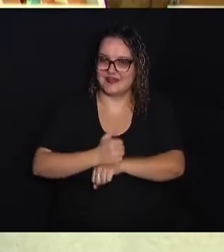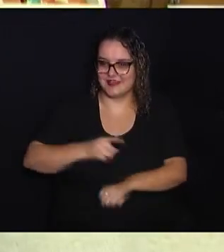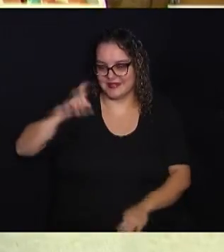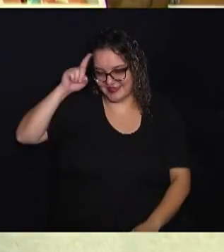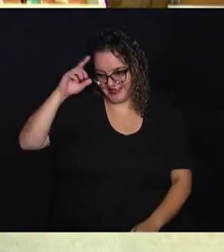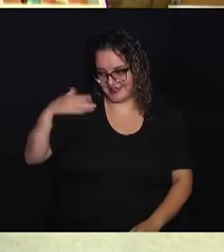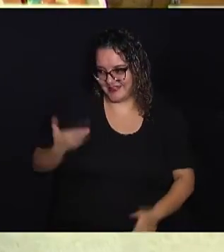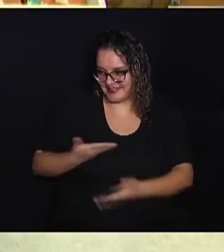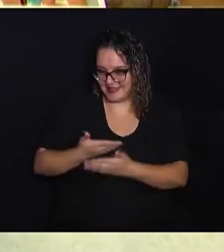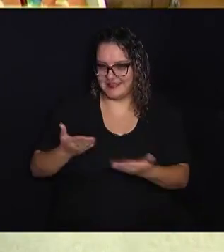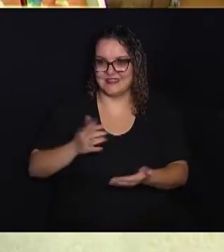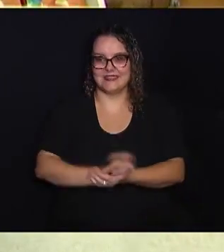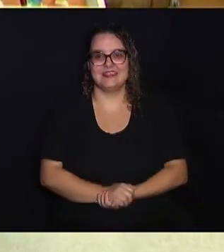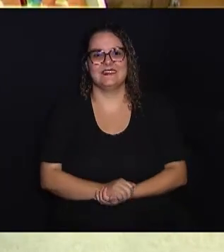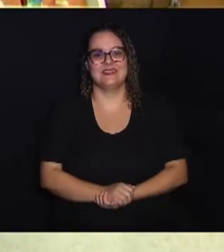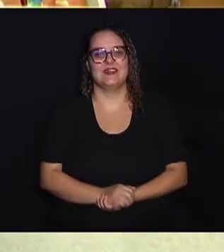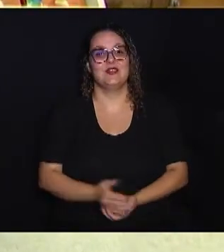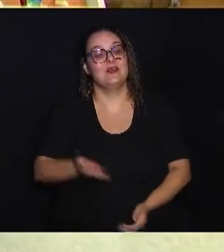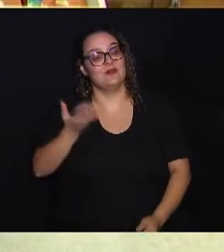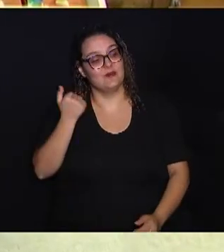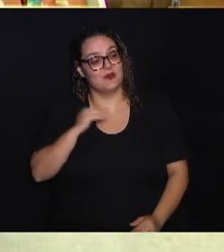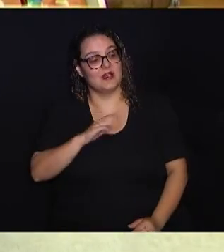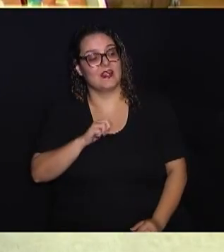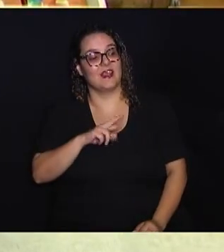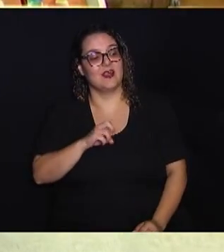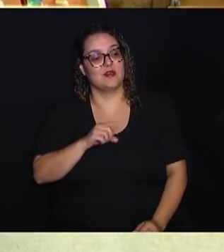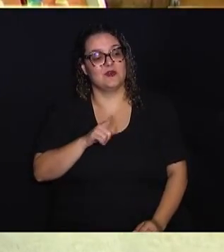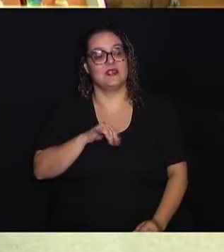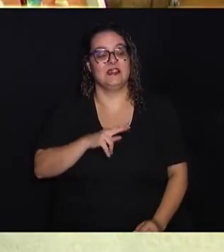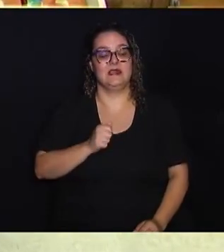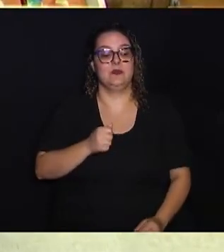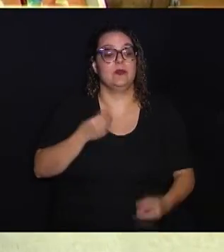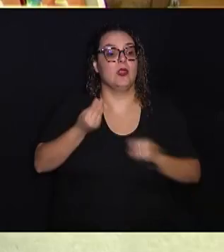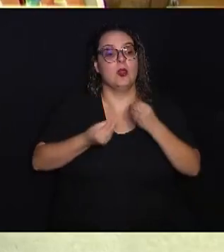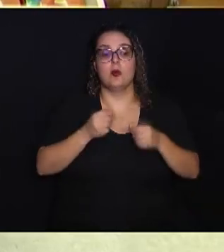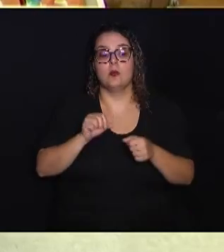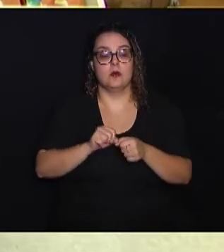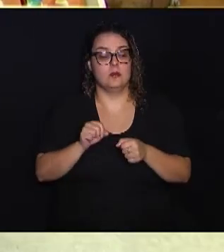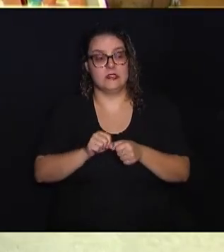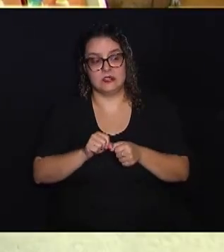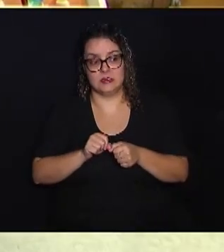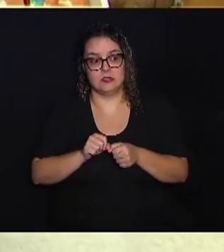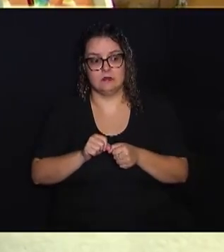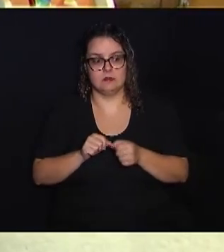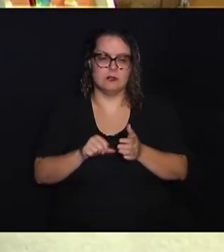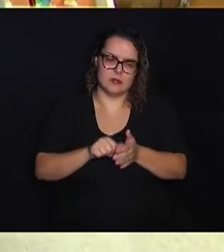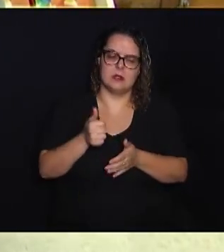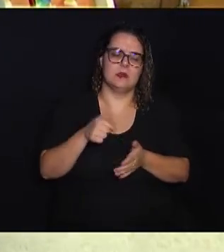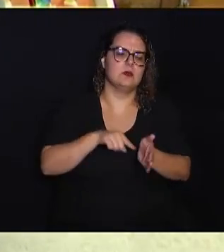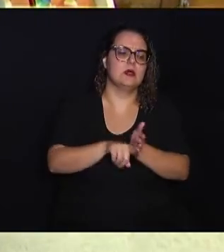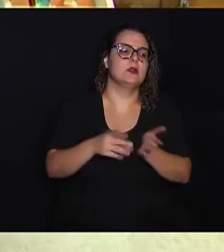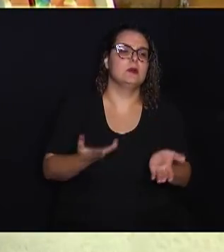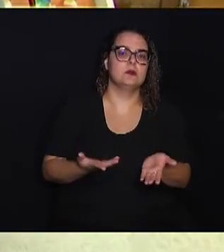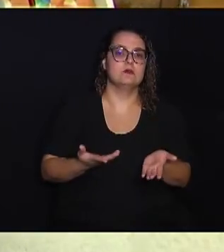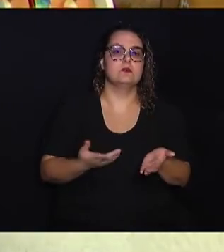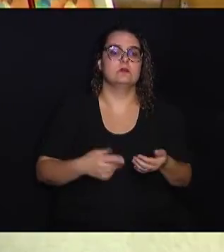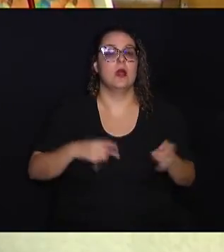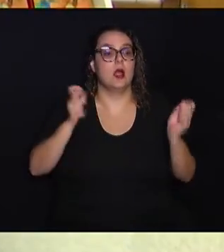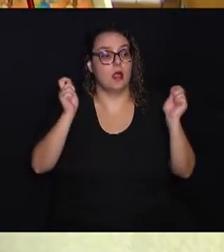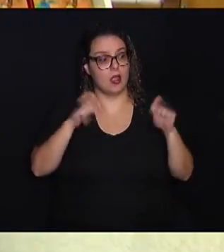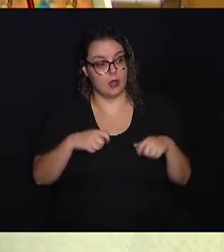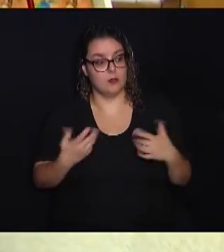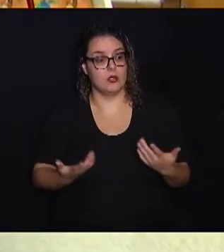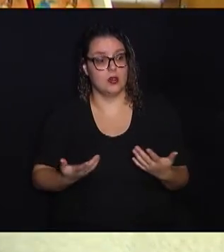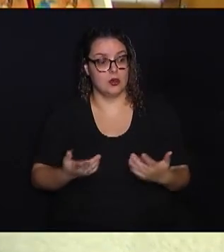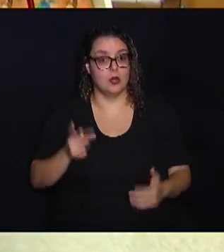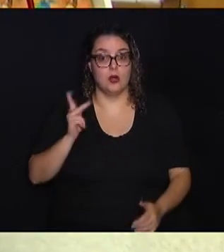com vocês. Bom, vamos lá, Carolina. Como fazer, evidentemente, para a primeira pergunta, né? Para capacitar aí o